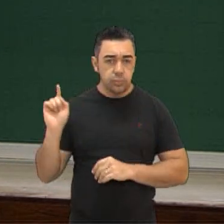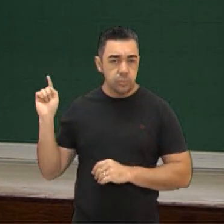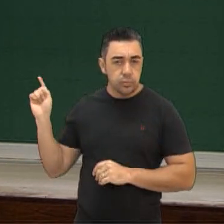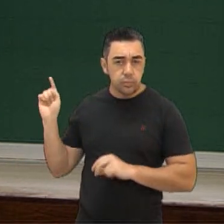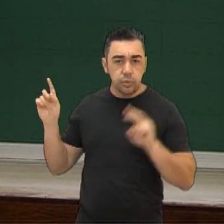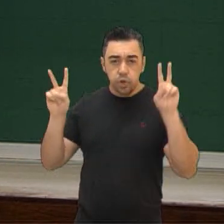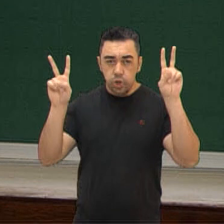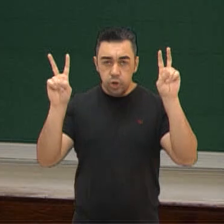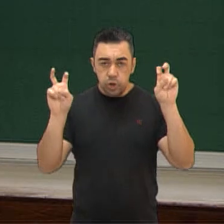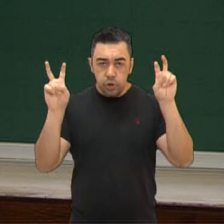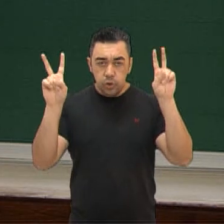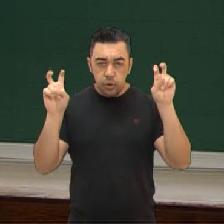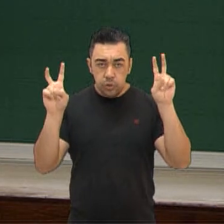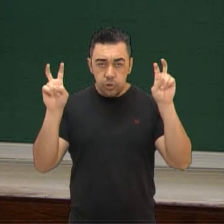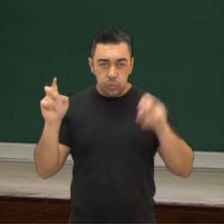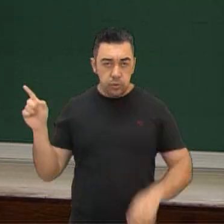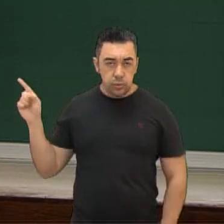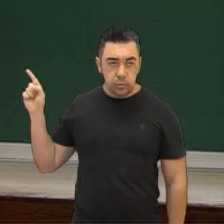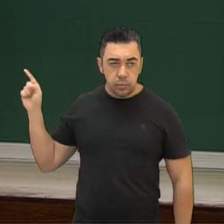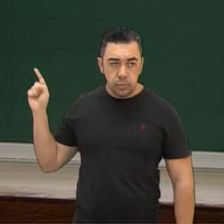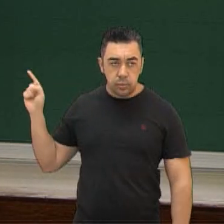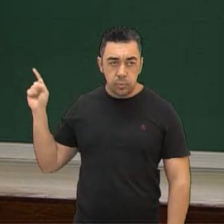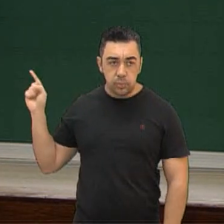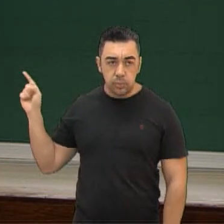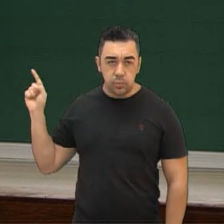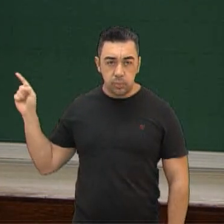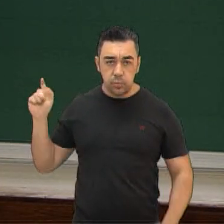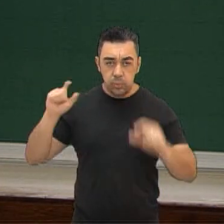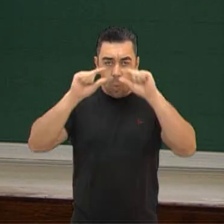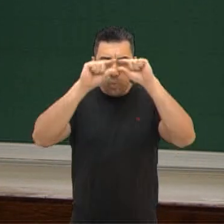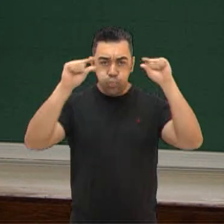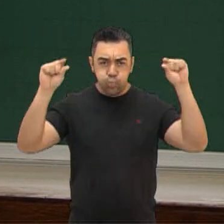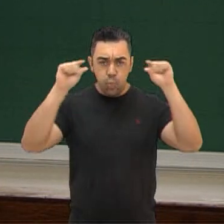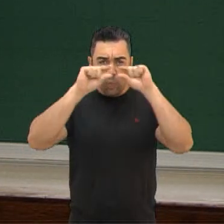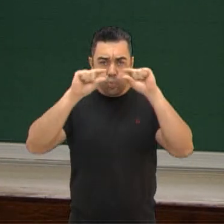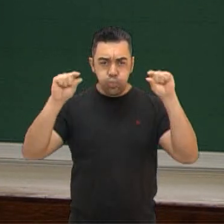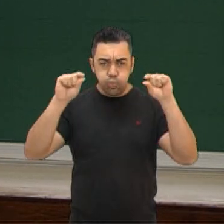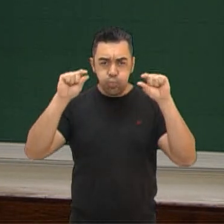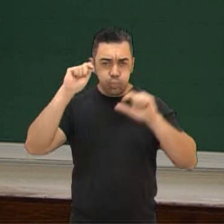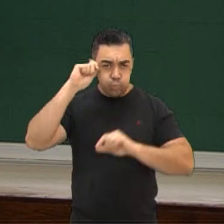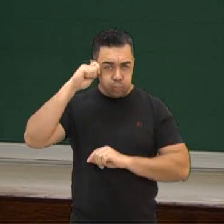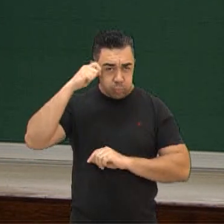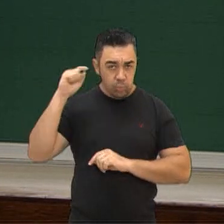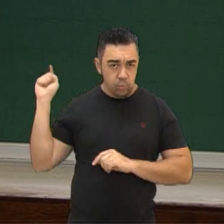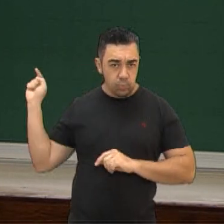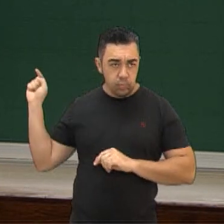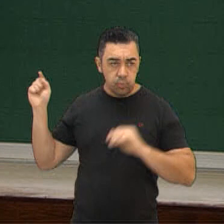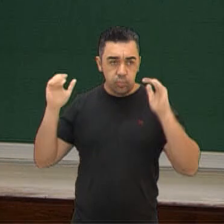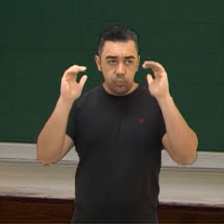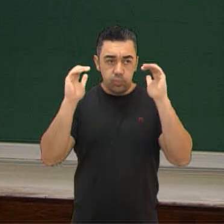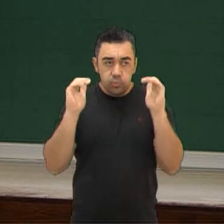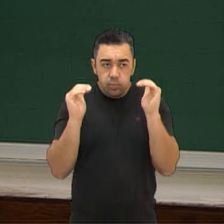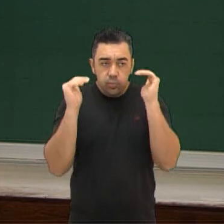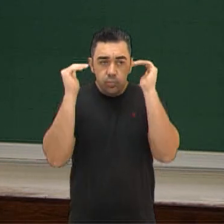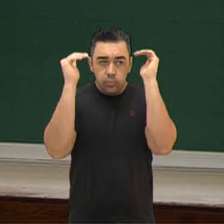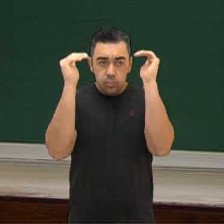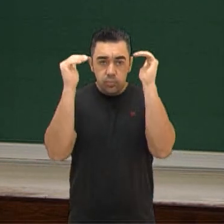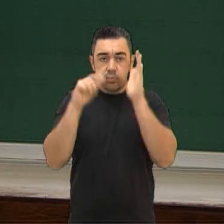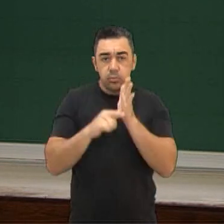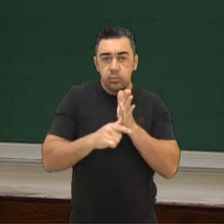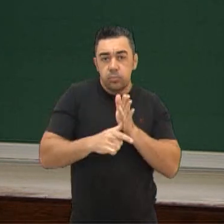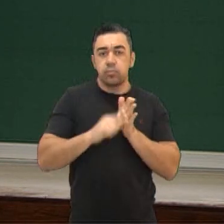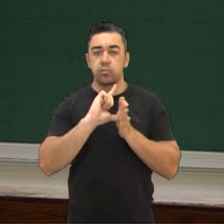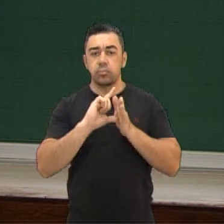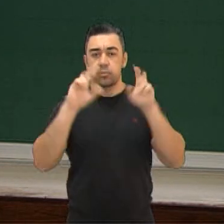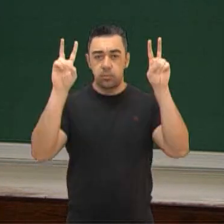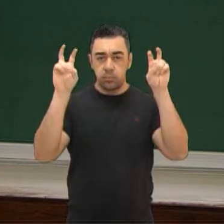essa parte principal que está destacada em negrito, né? Essa parte que vem acima, que nós chamamos de